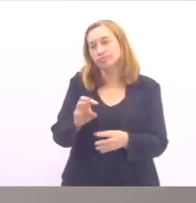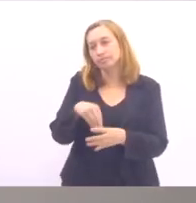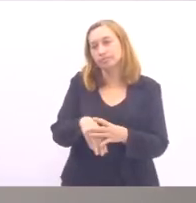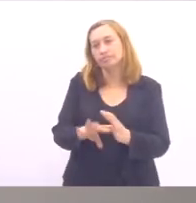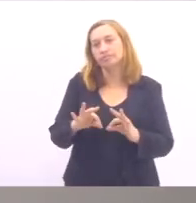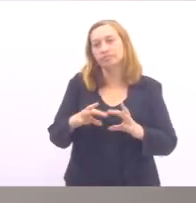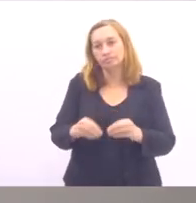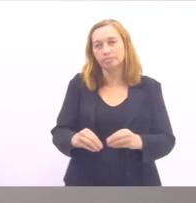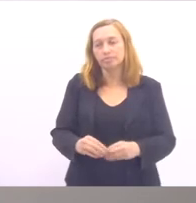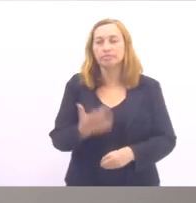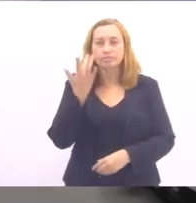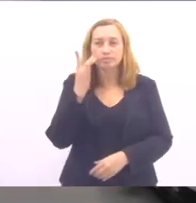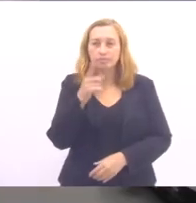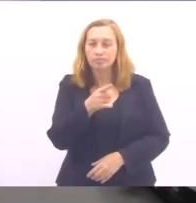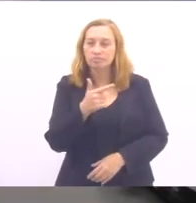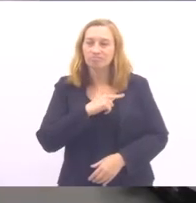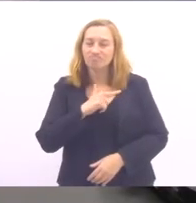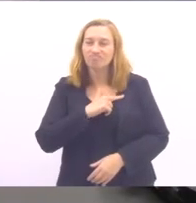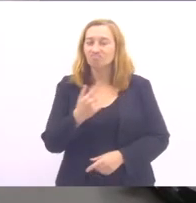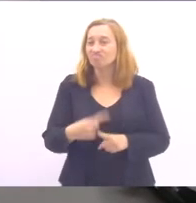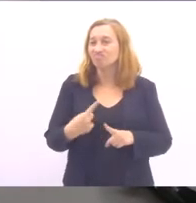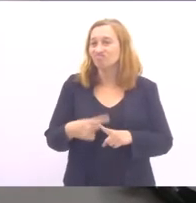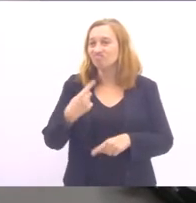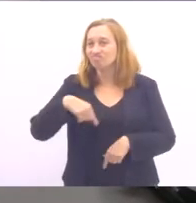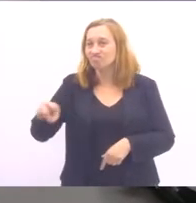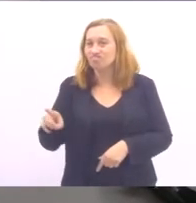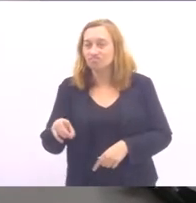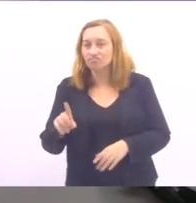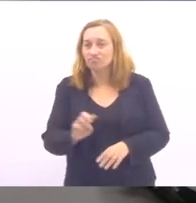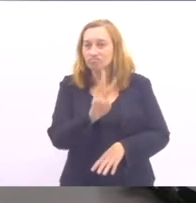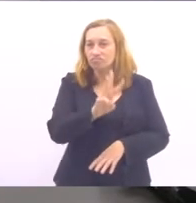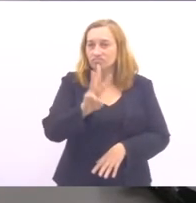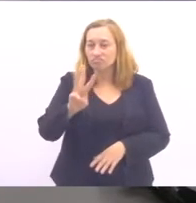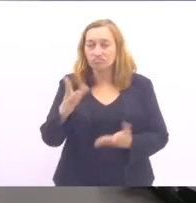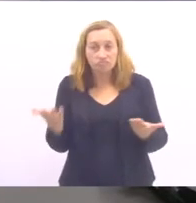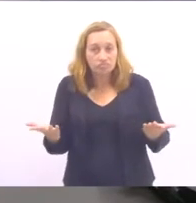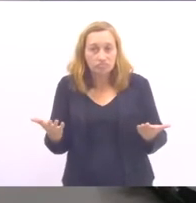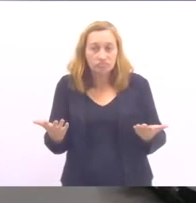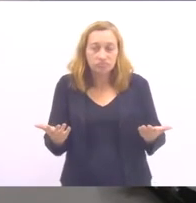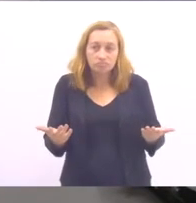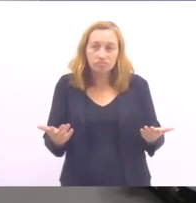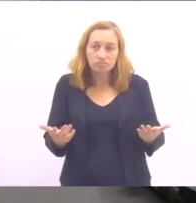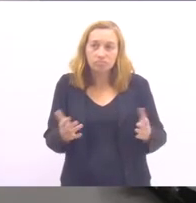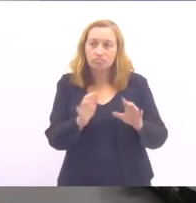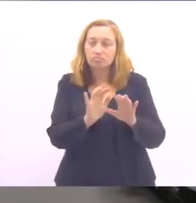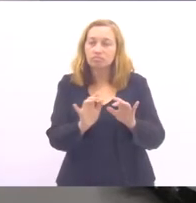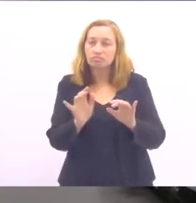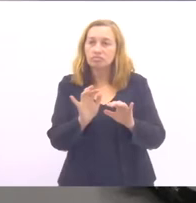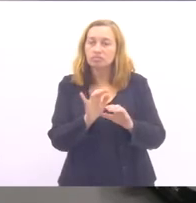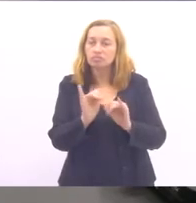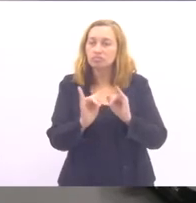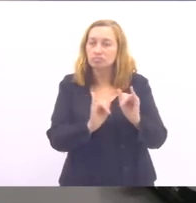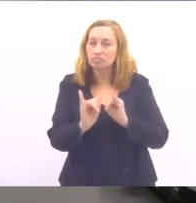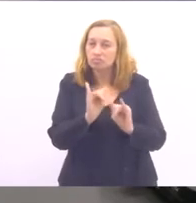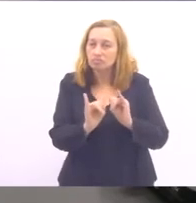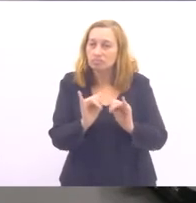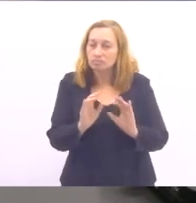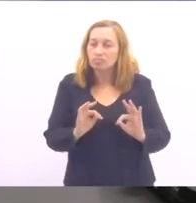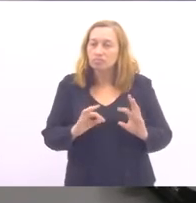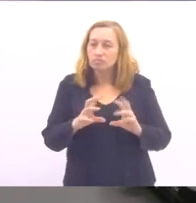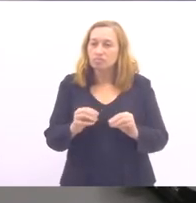disso. Eu achei muito feio, porque a gente vai lá, entra no site, digitaliza as informações declaratórias